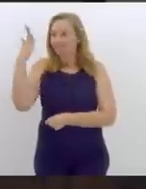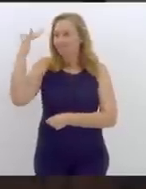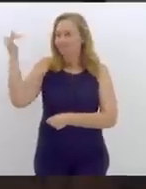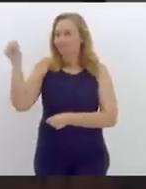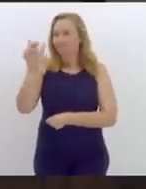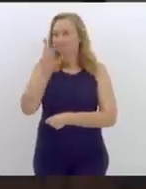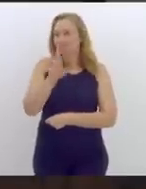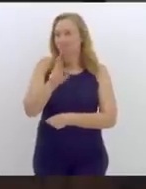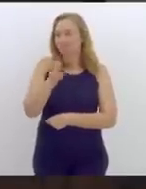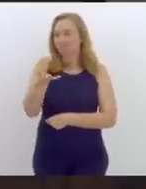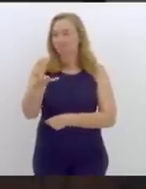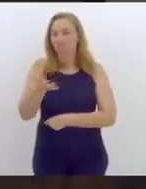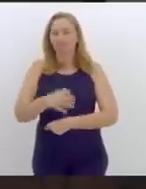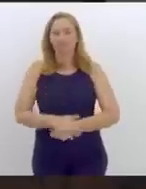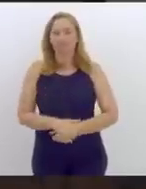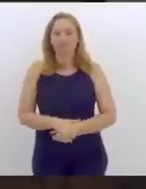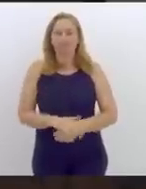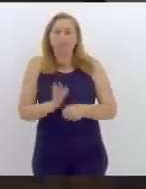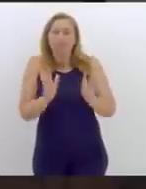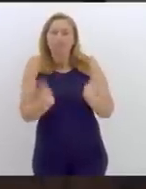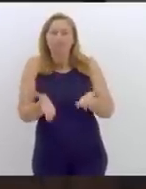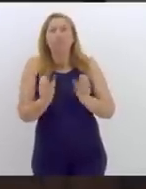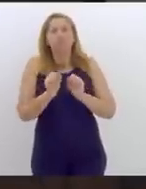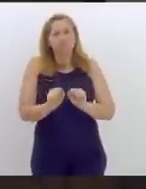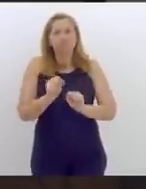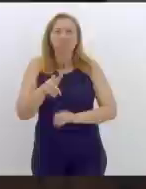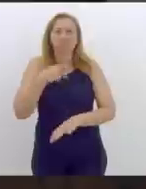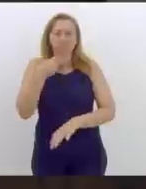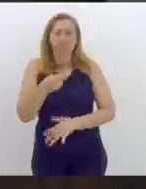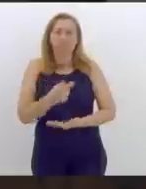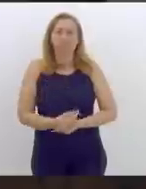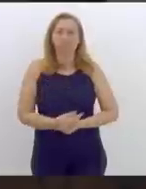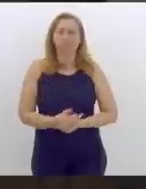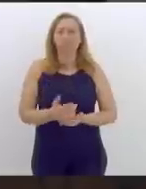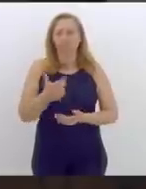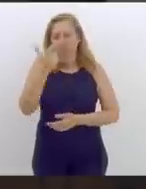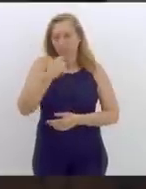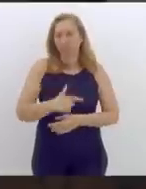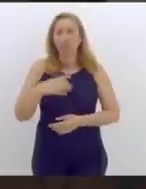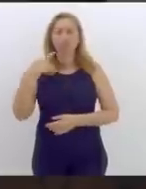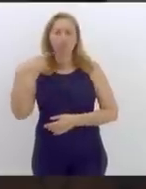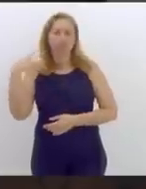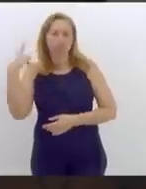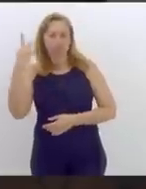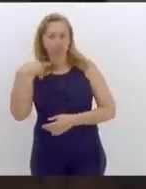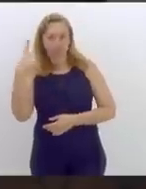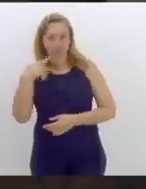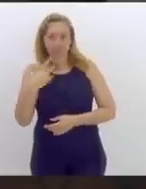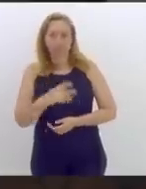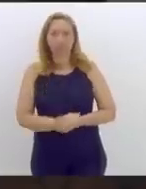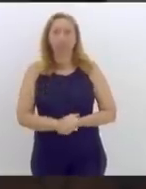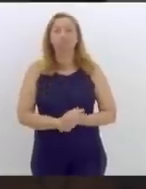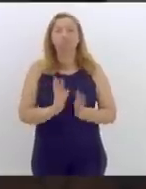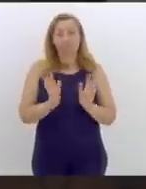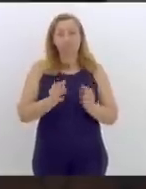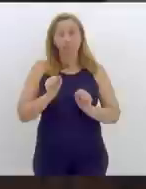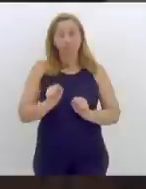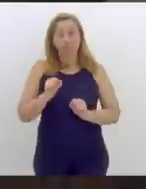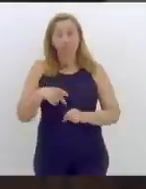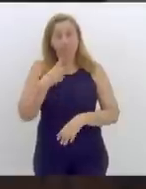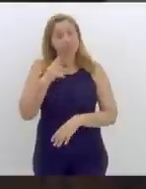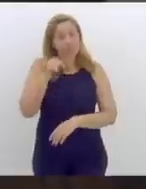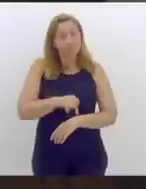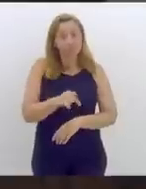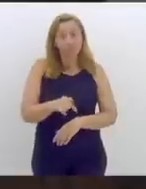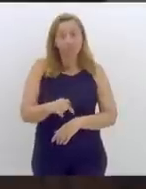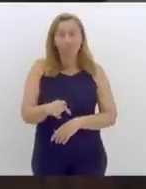R quero que hoje eu posso falar porque hoje eu sou parlamentar hoje eu posso chegar e falar isso